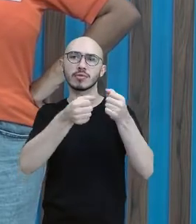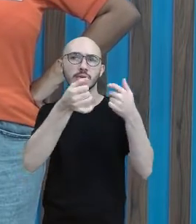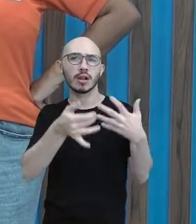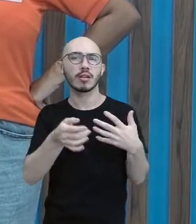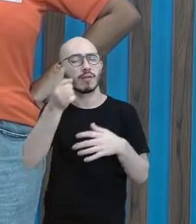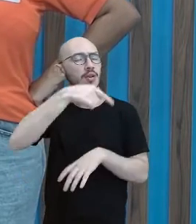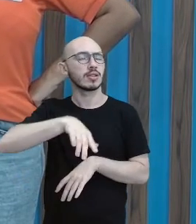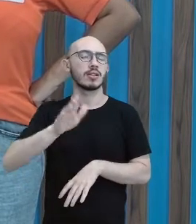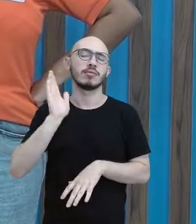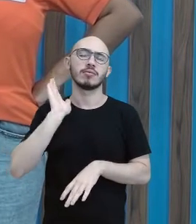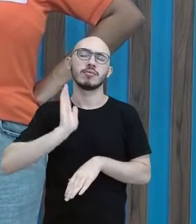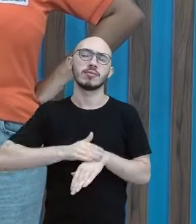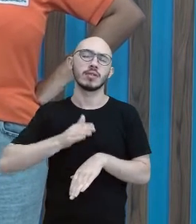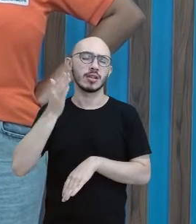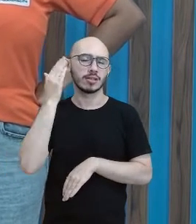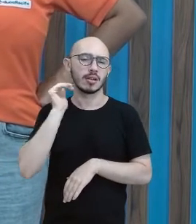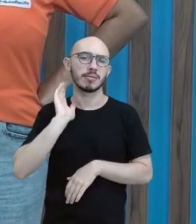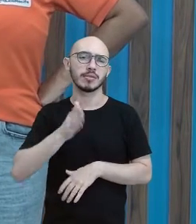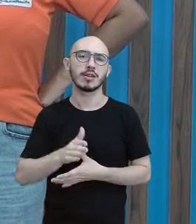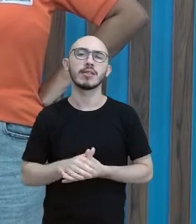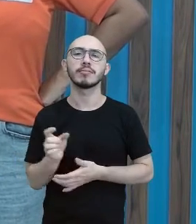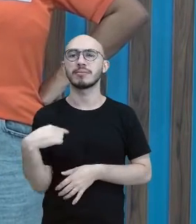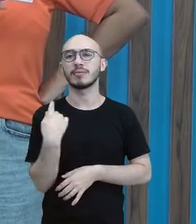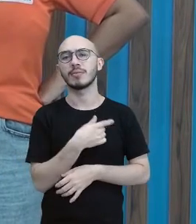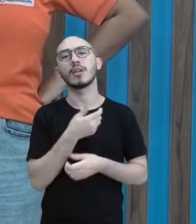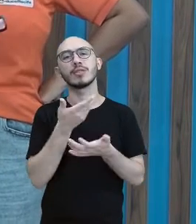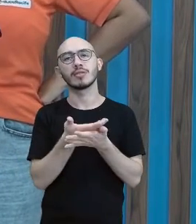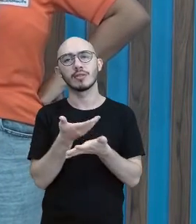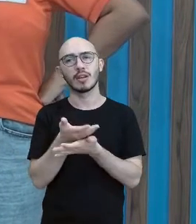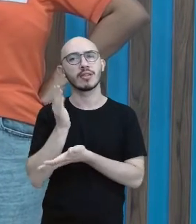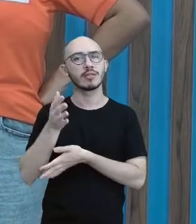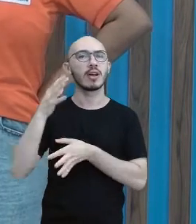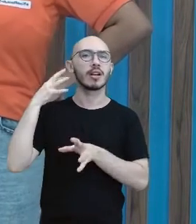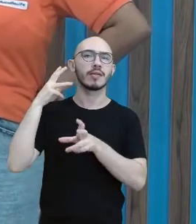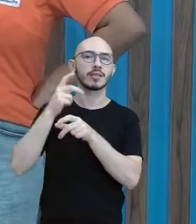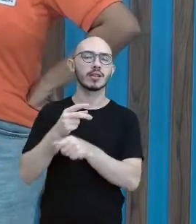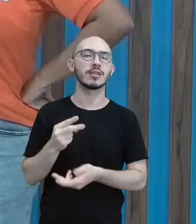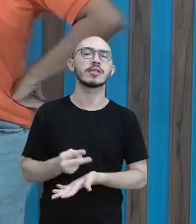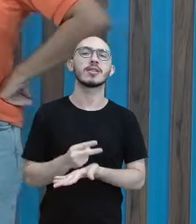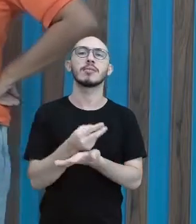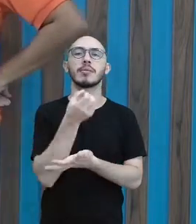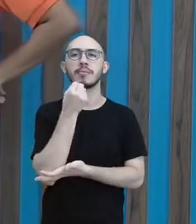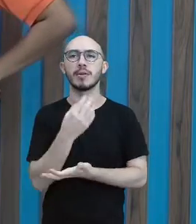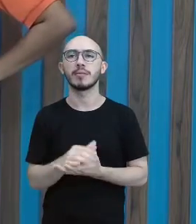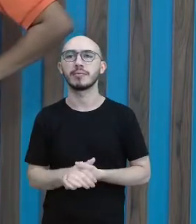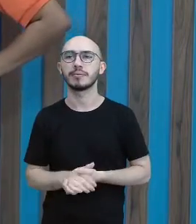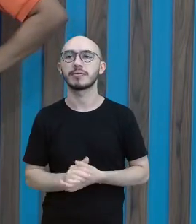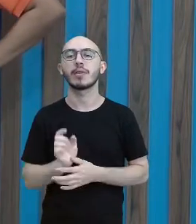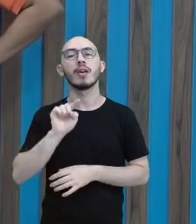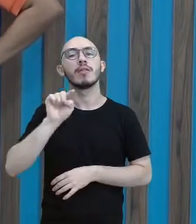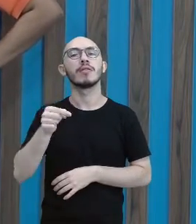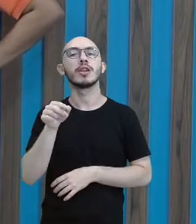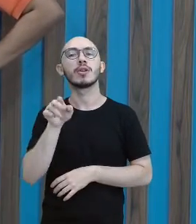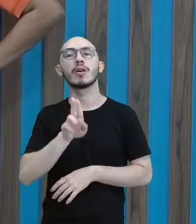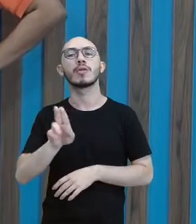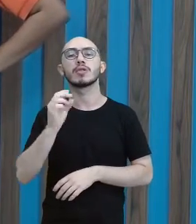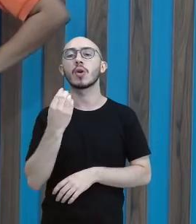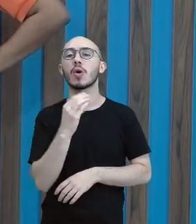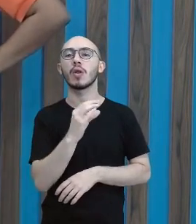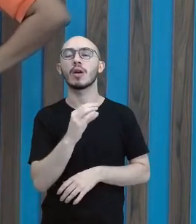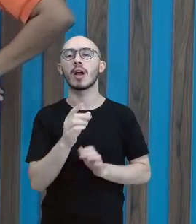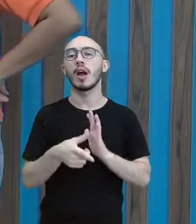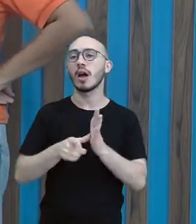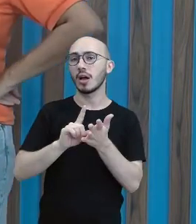Craques, porque a gente tem falado sobre isso. Mas vamos revisar, que é sempre bom, ó. coloca-se vírgula antes